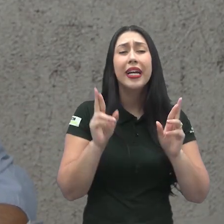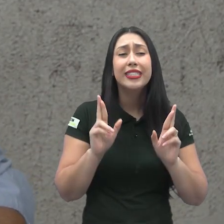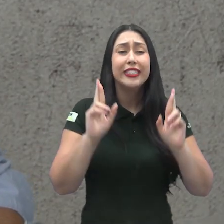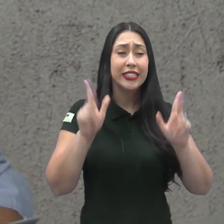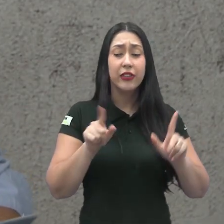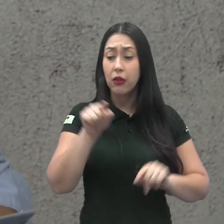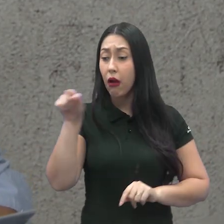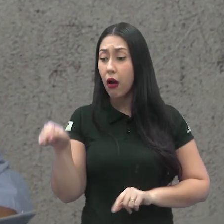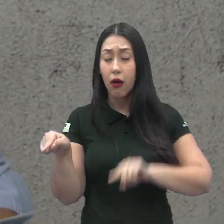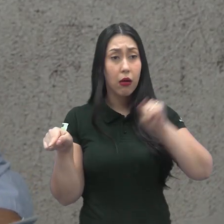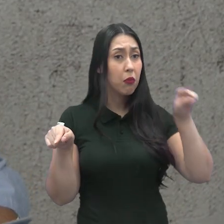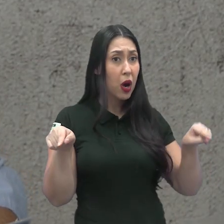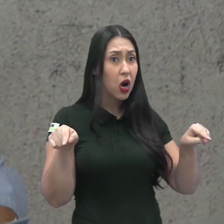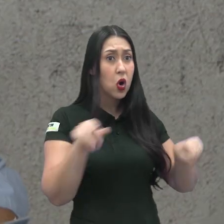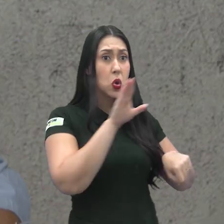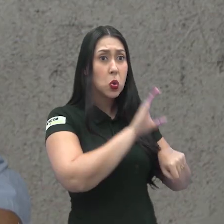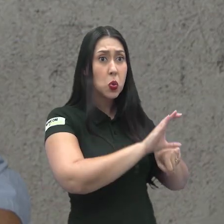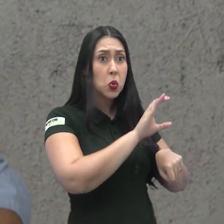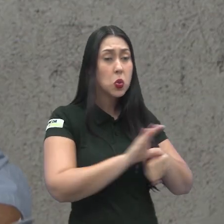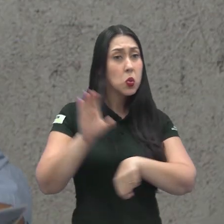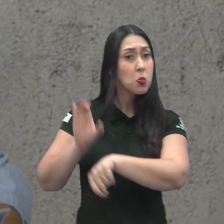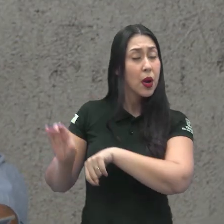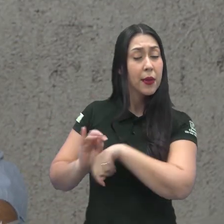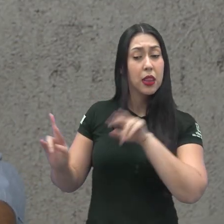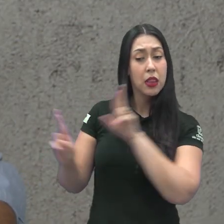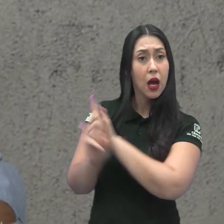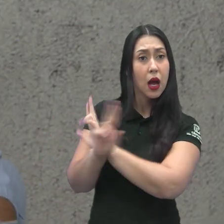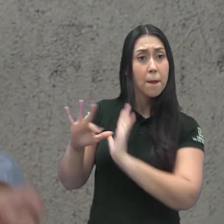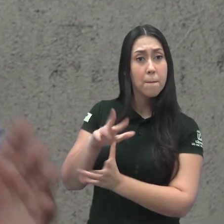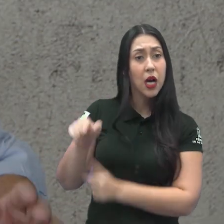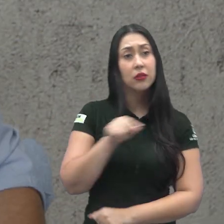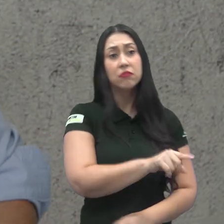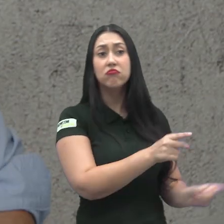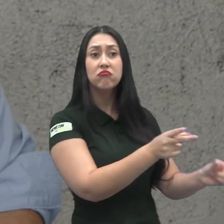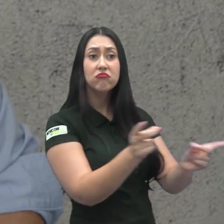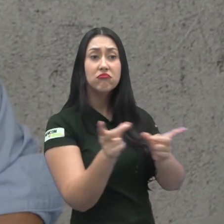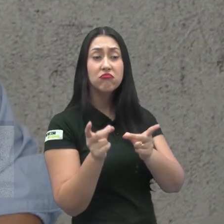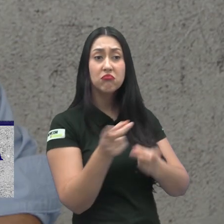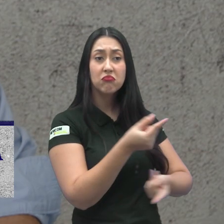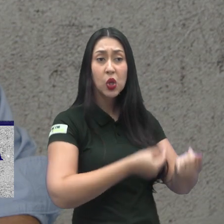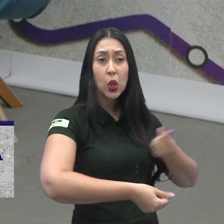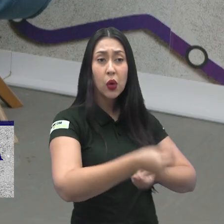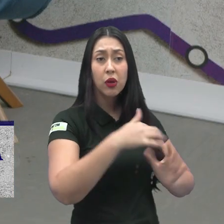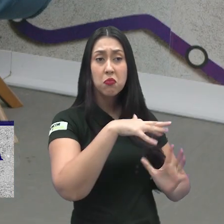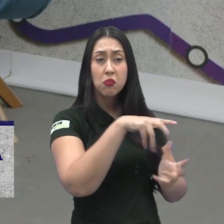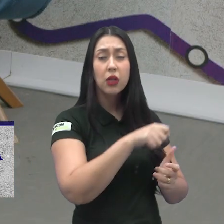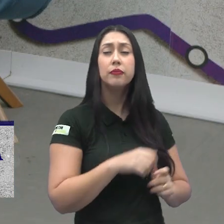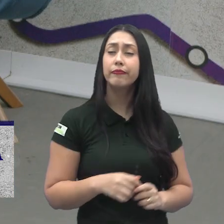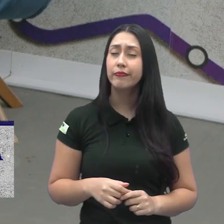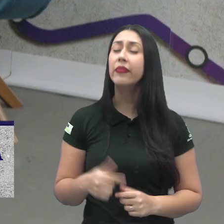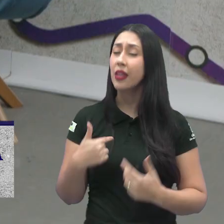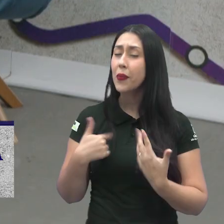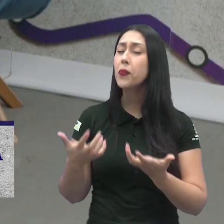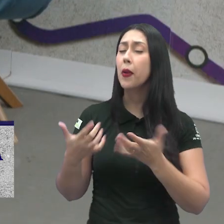o curso de Relações Internacionais com o curso de Comércio Exterior, professor? Perfeito. Eu